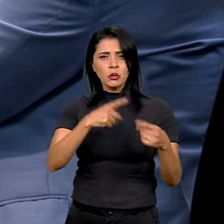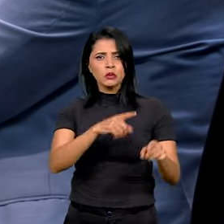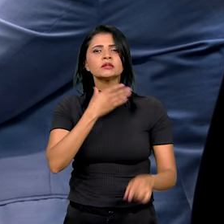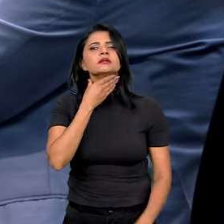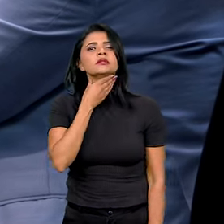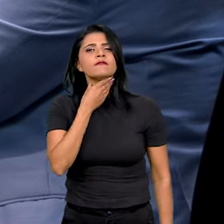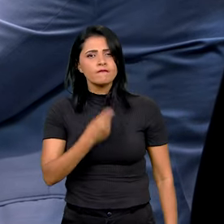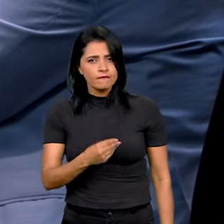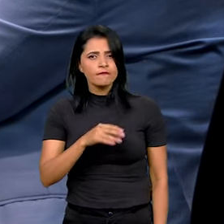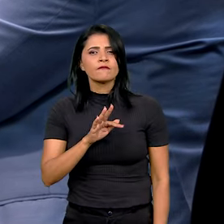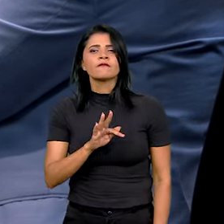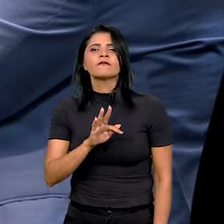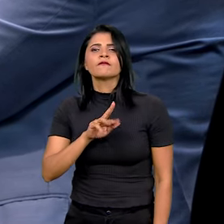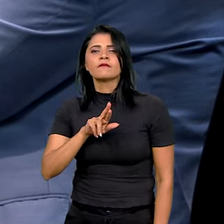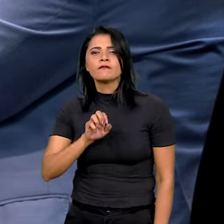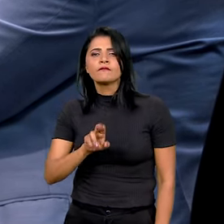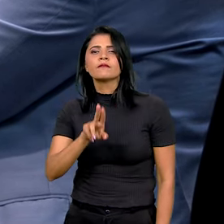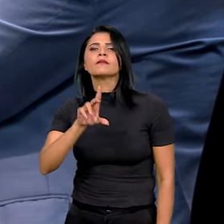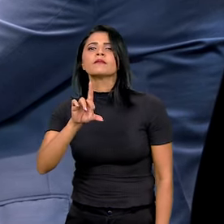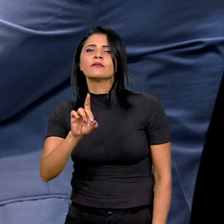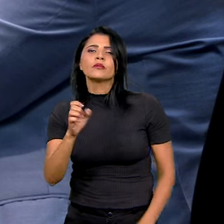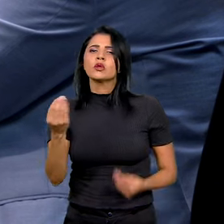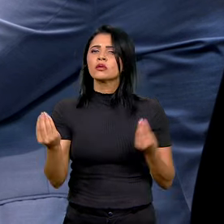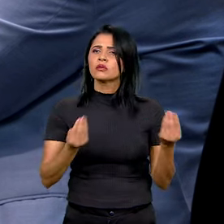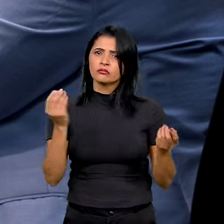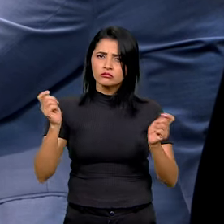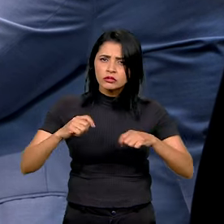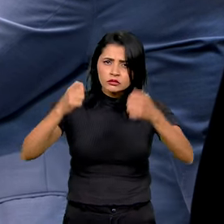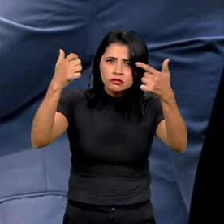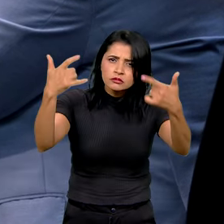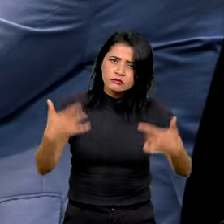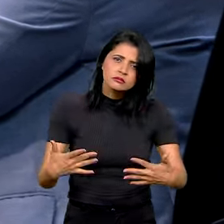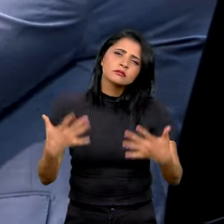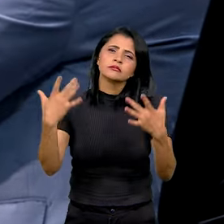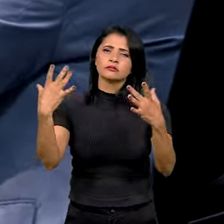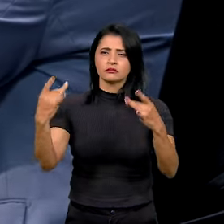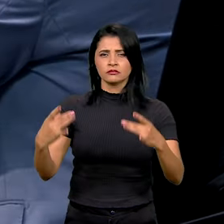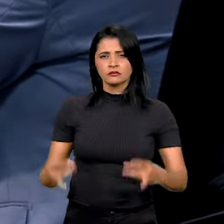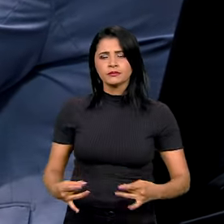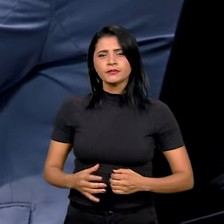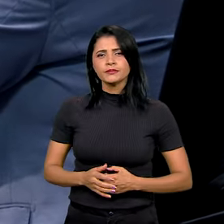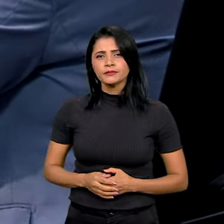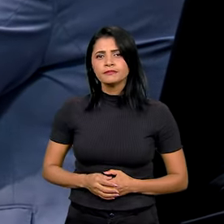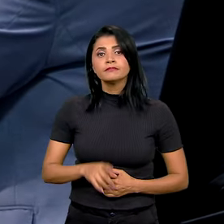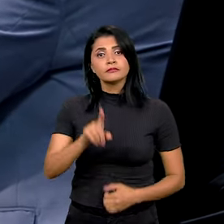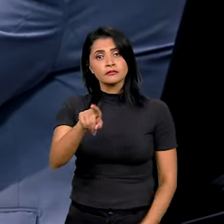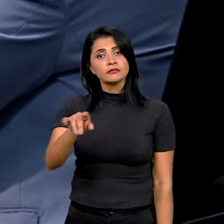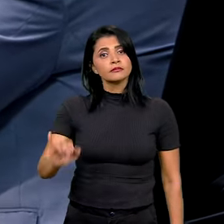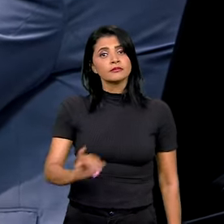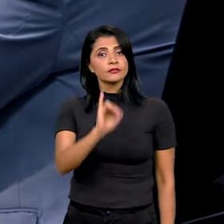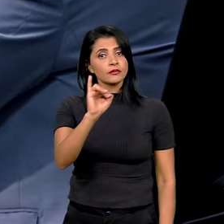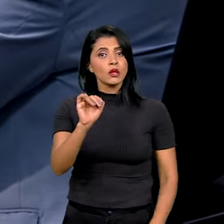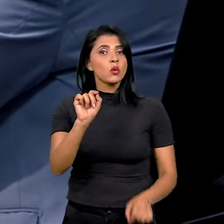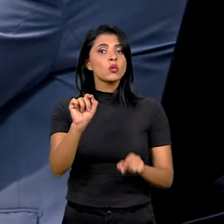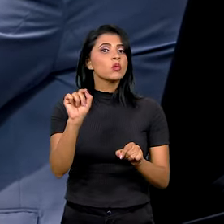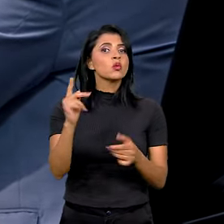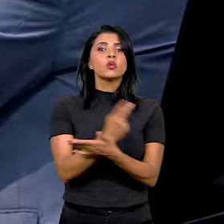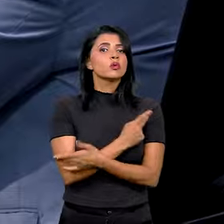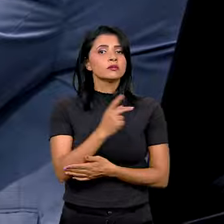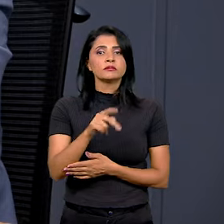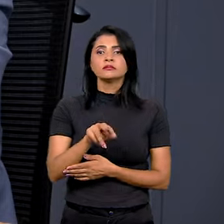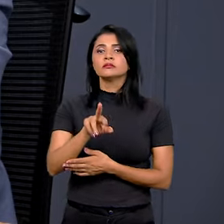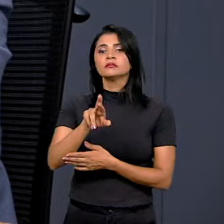fraudes Como que é o fluxo o senhor pode falar mais sobre isso pra gente é isso é muito importante o que que a gente pensa na verdade a gente coloca a rede